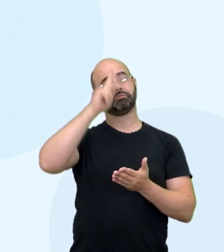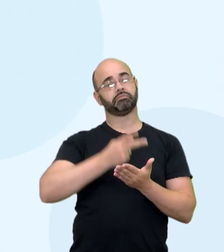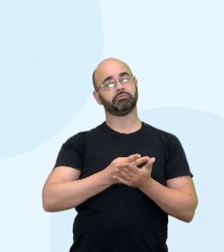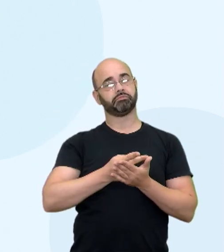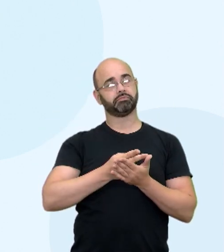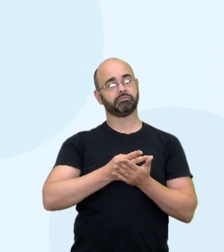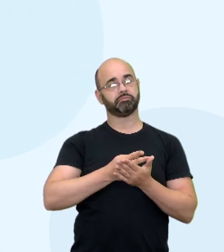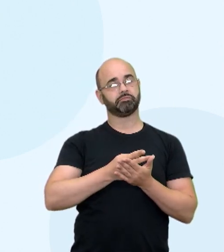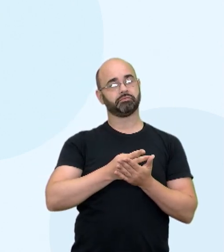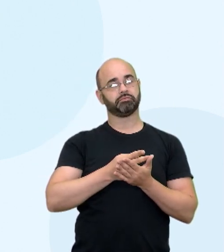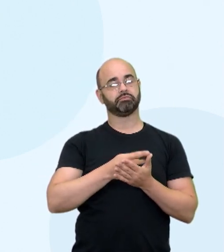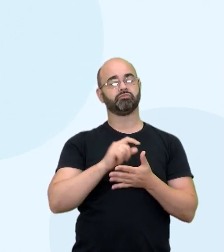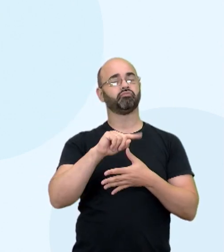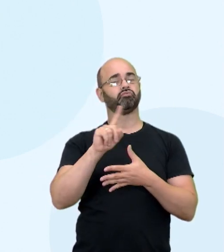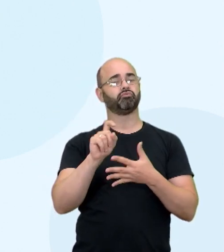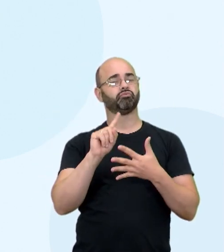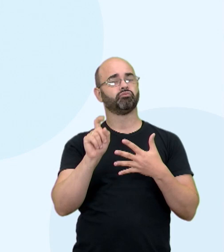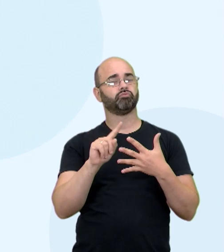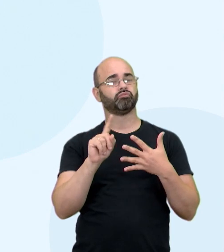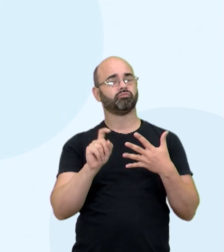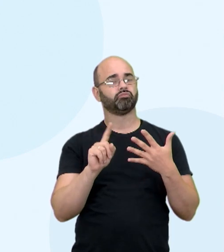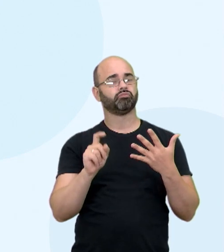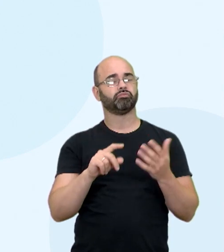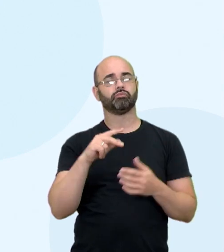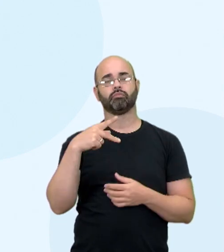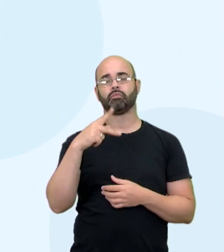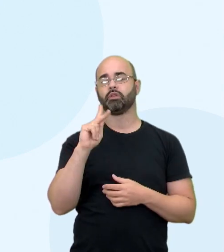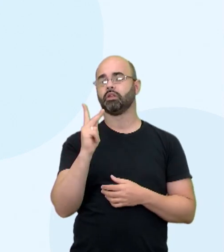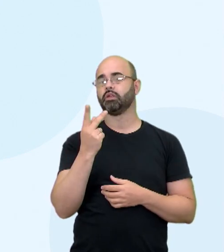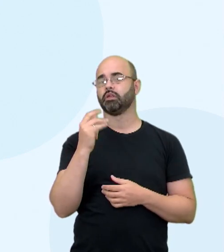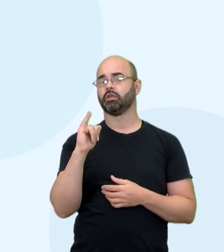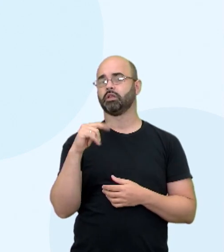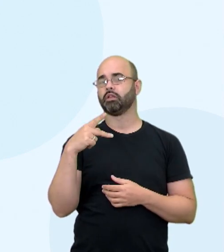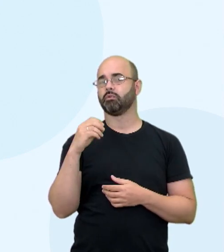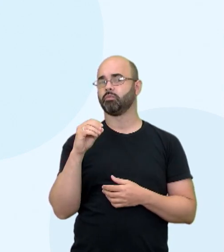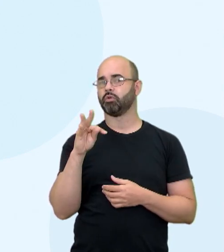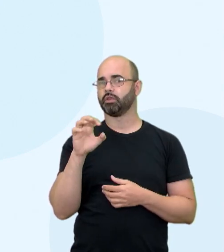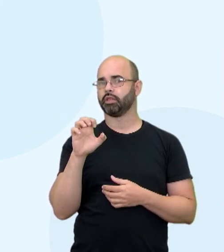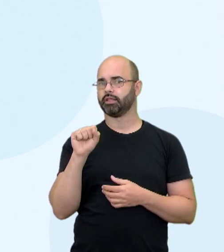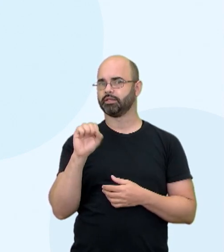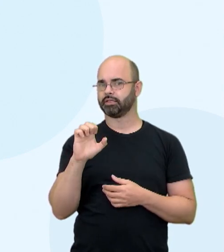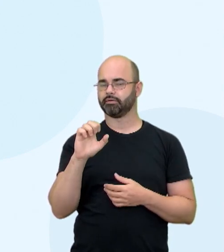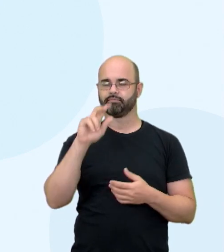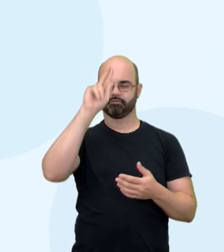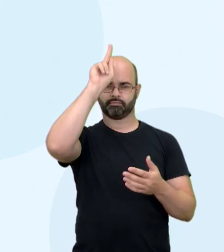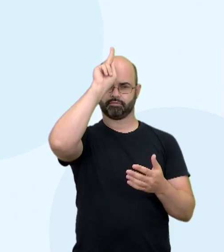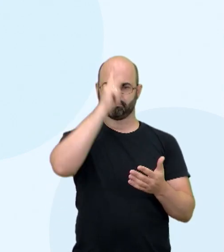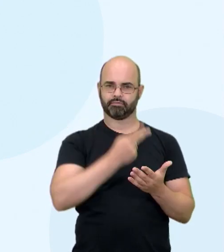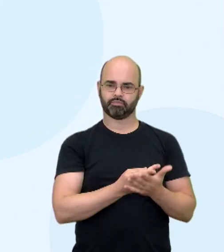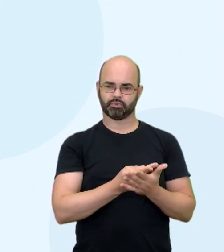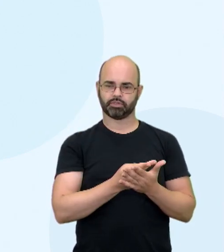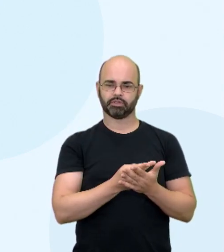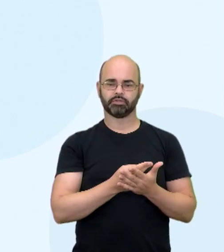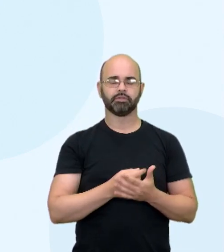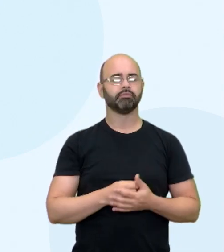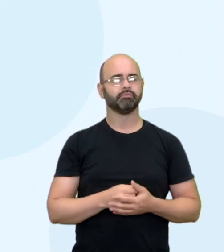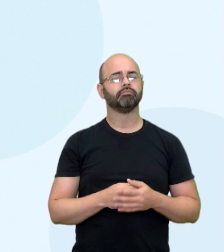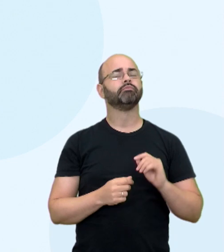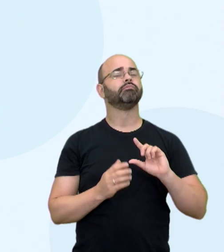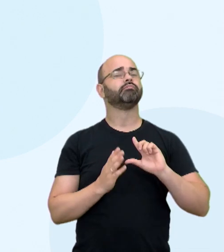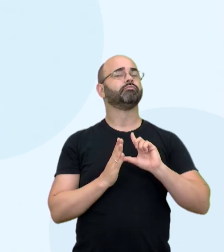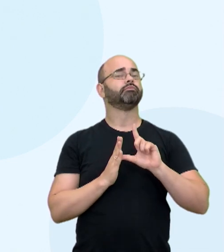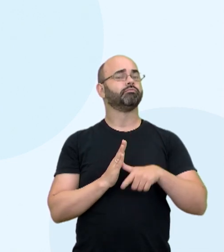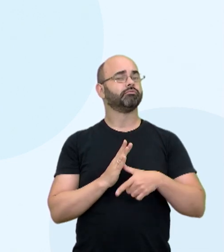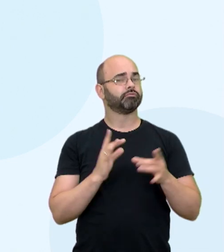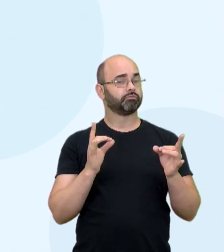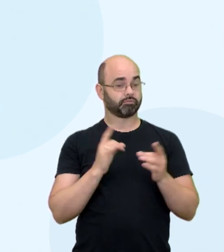formular ideias a respeito desse objeto que eu observei. Com essas ideias em mente, vou experimentá-las e vou ver se